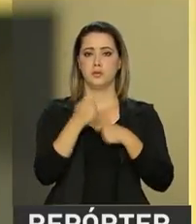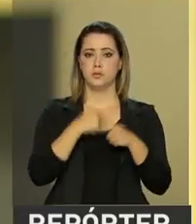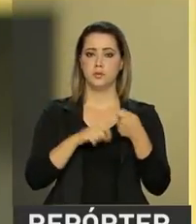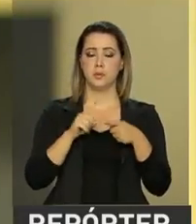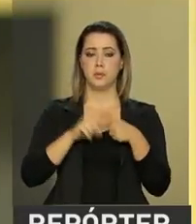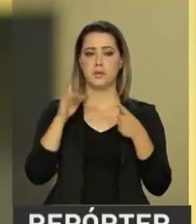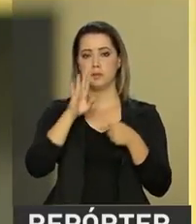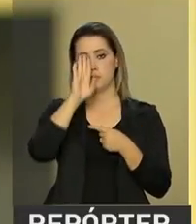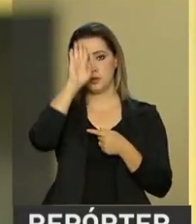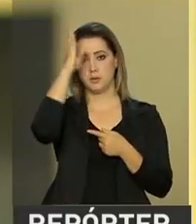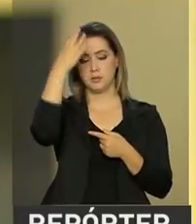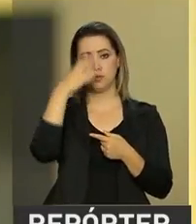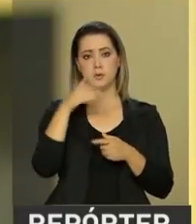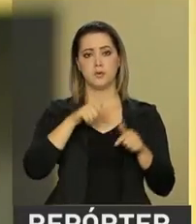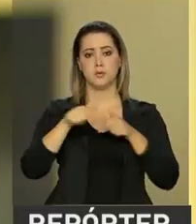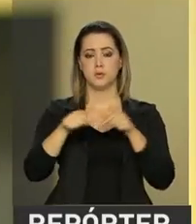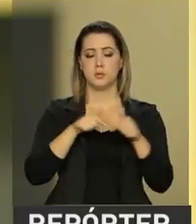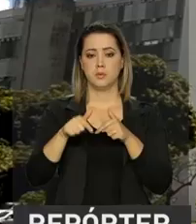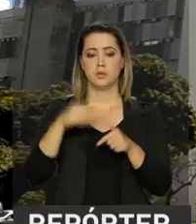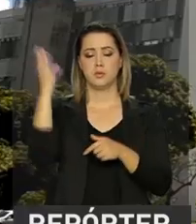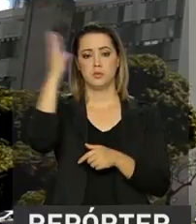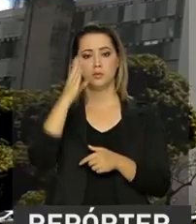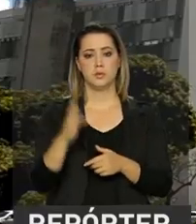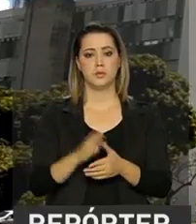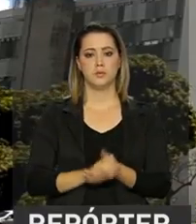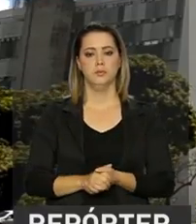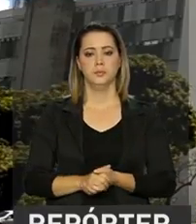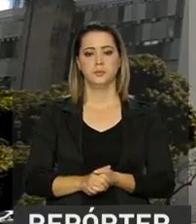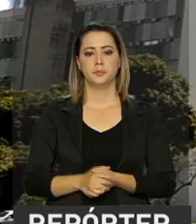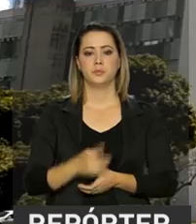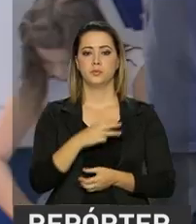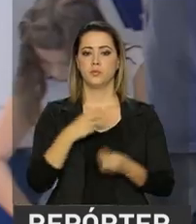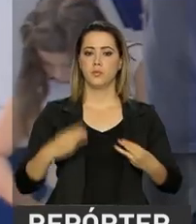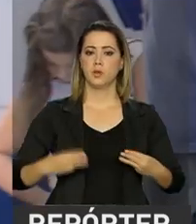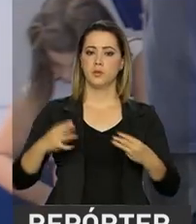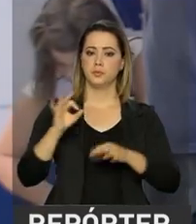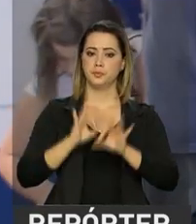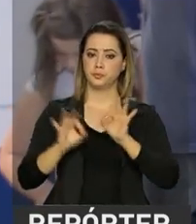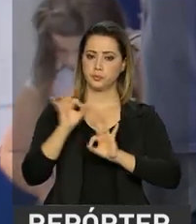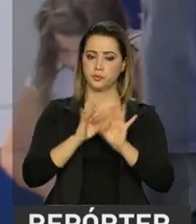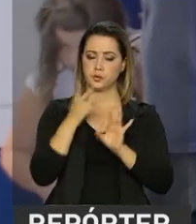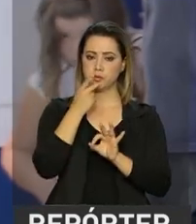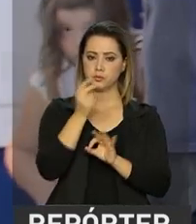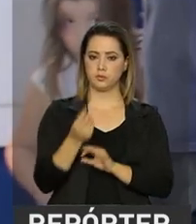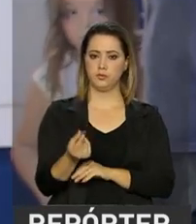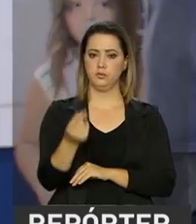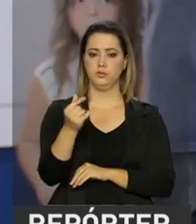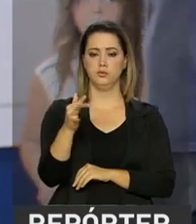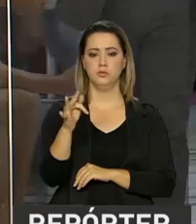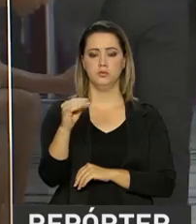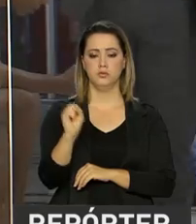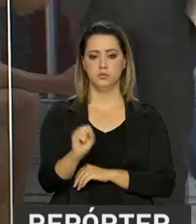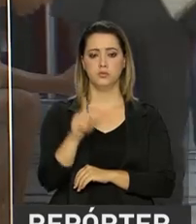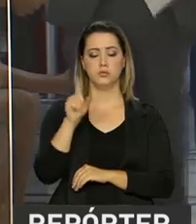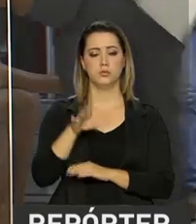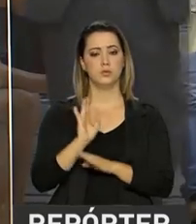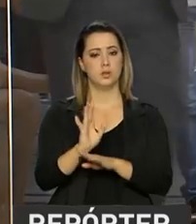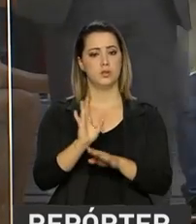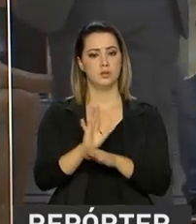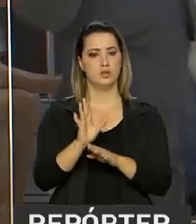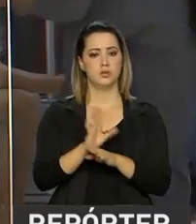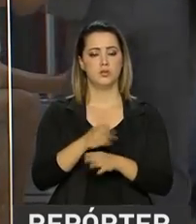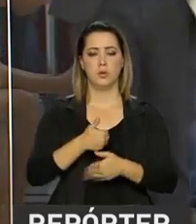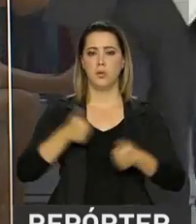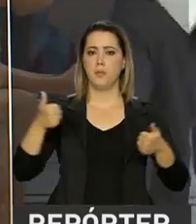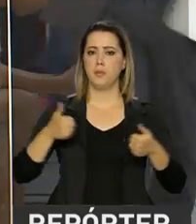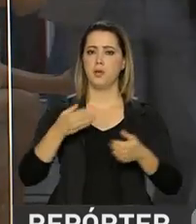mas principalmente para o trabalhador brasileiro. Para o Ministério do Planejamento, o dinheiro das contas inativas do FGTS ajudou a desafogar